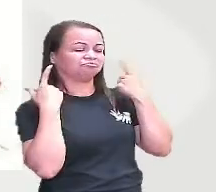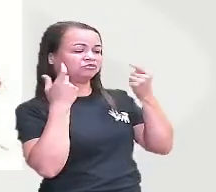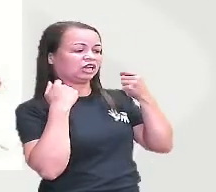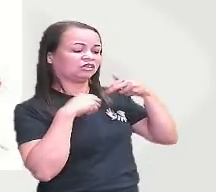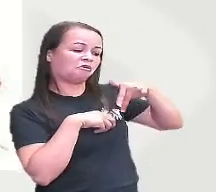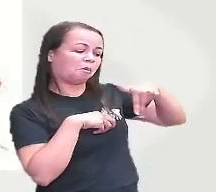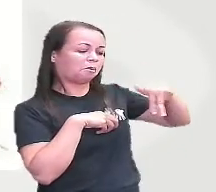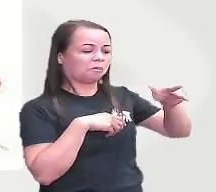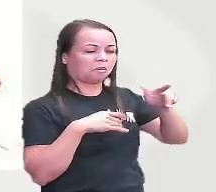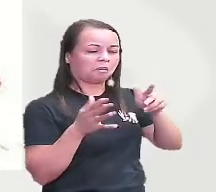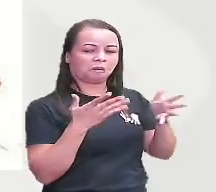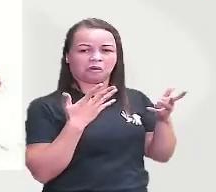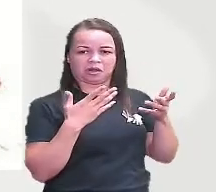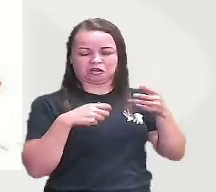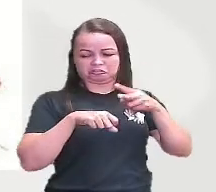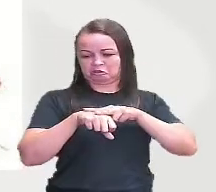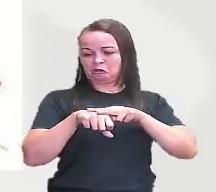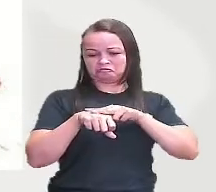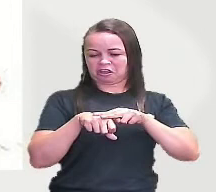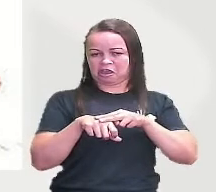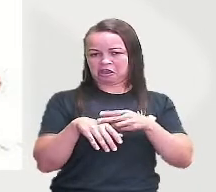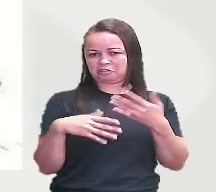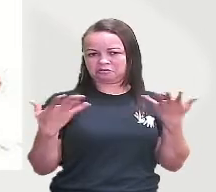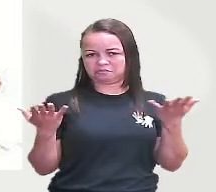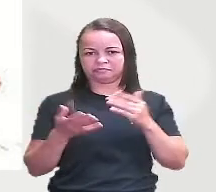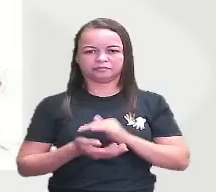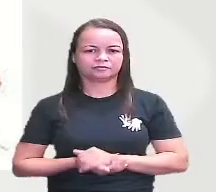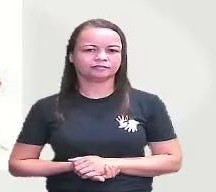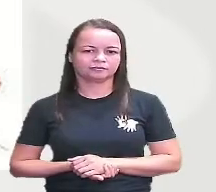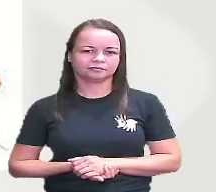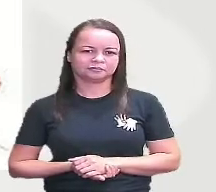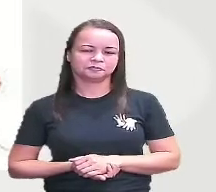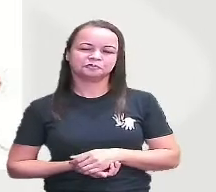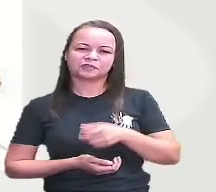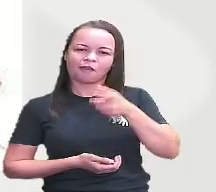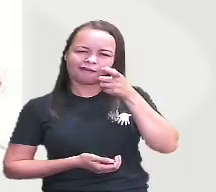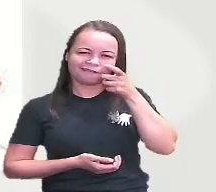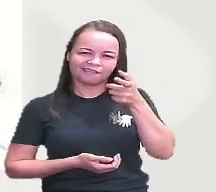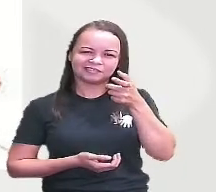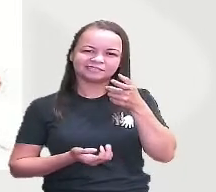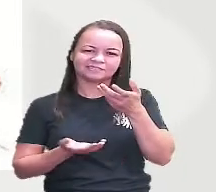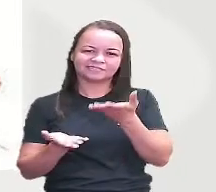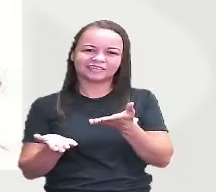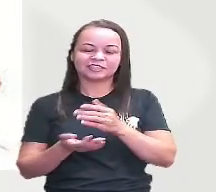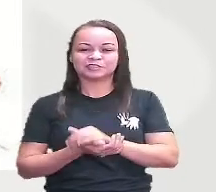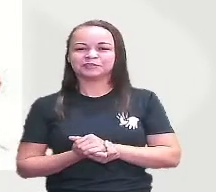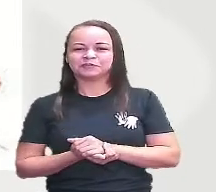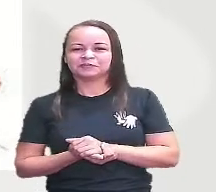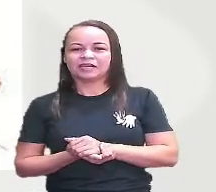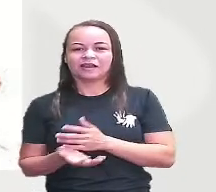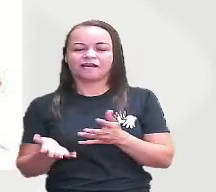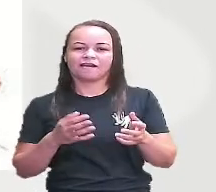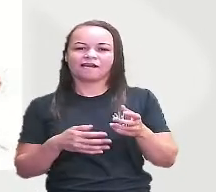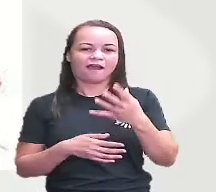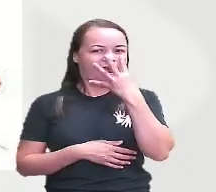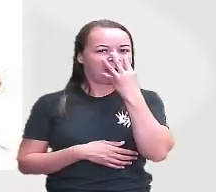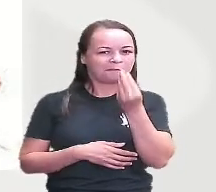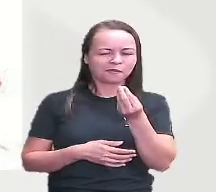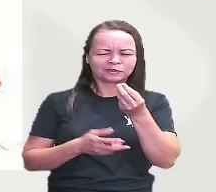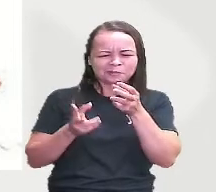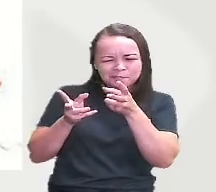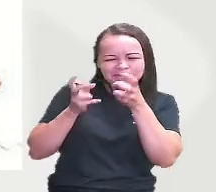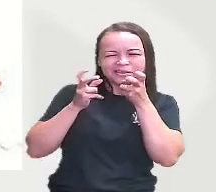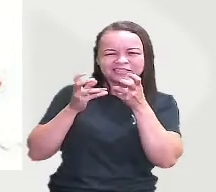mesmo?" Olha só que interessante, não é? Ela percebeu, a raposa percebeu que não ia